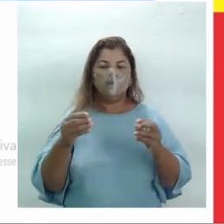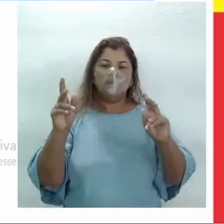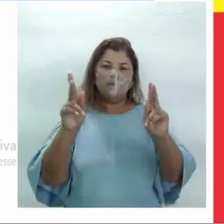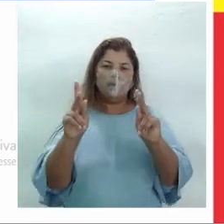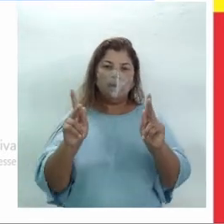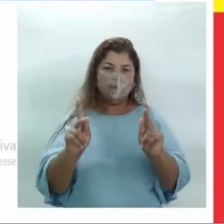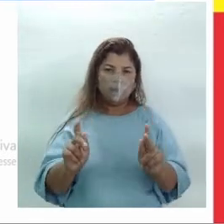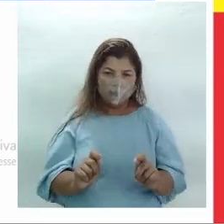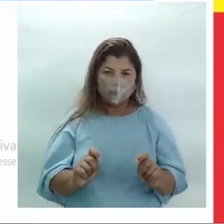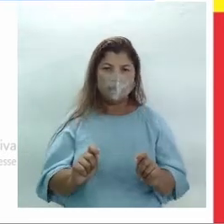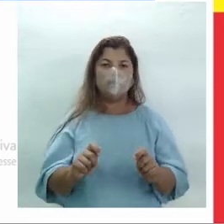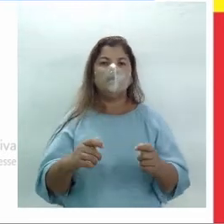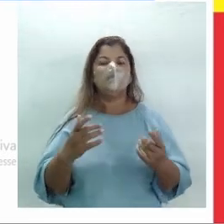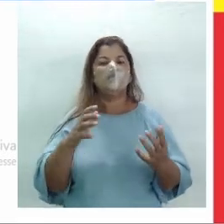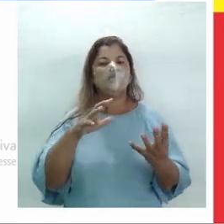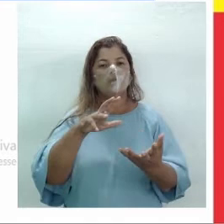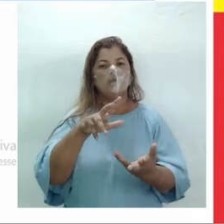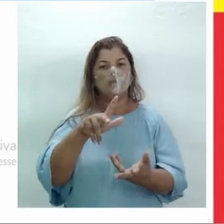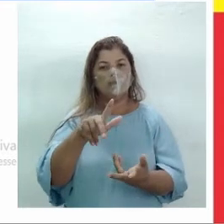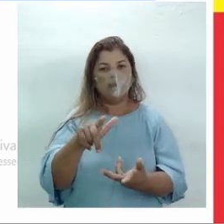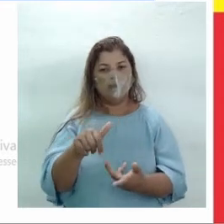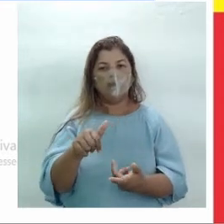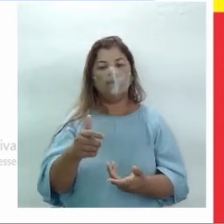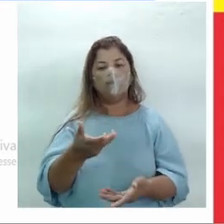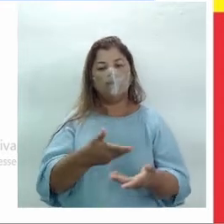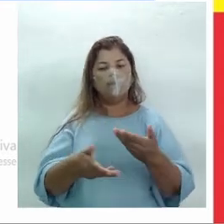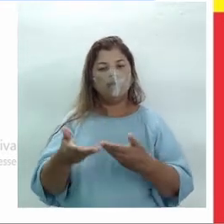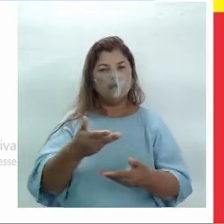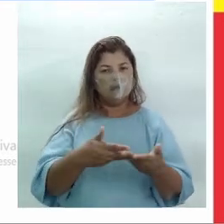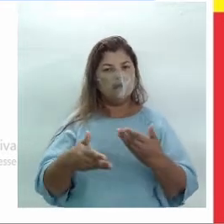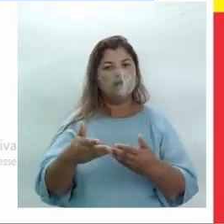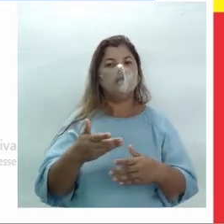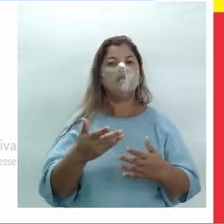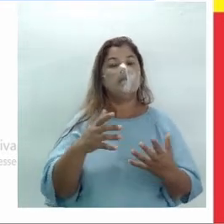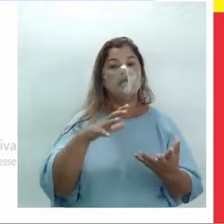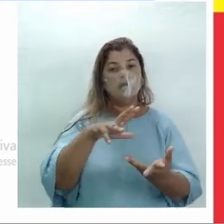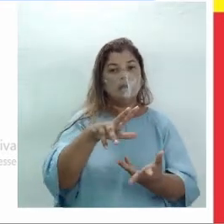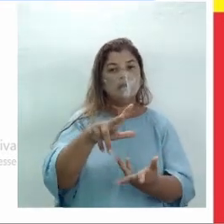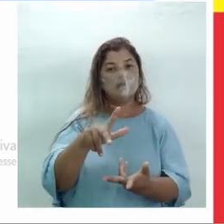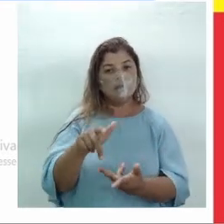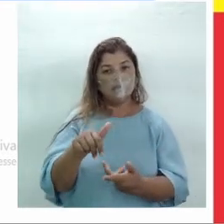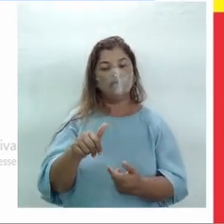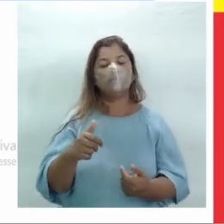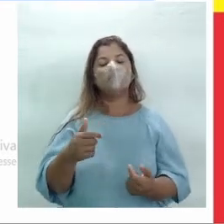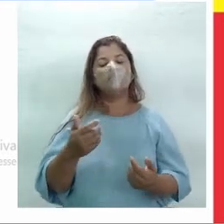temos, considerando que a paz, nesse caso a paz mundial